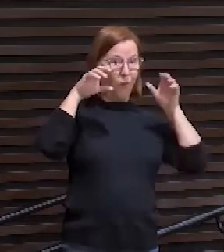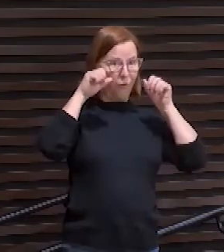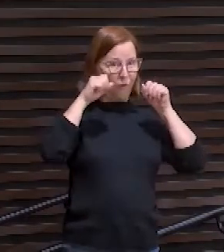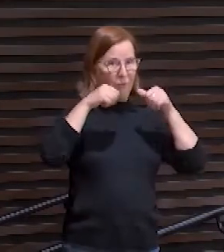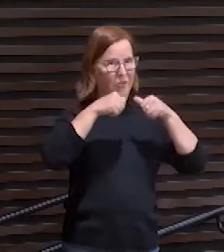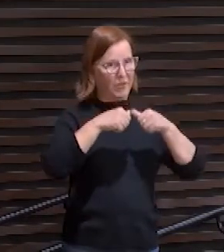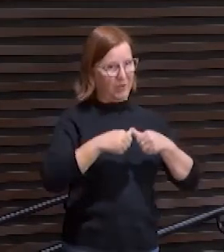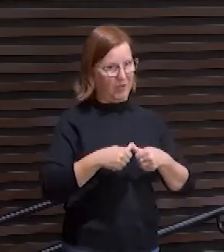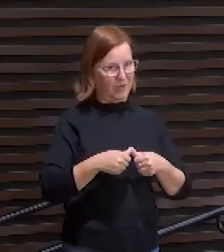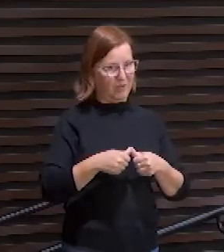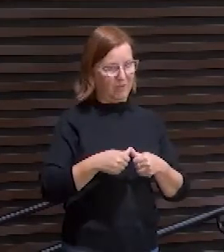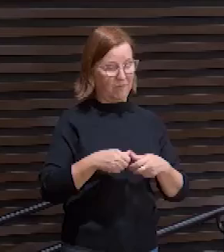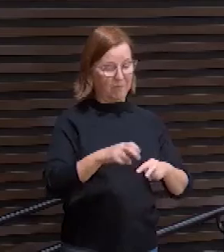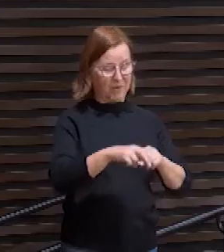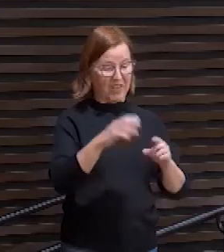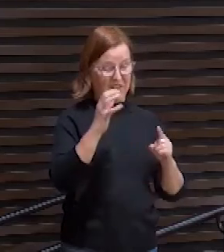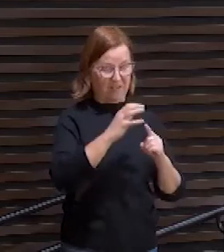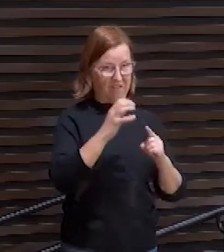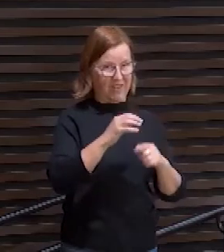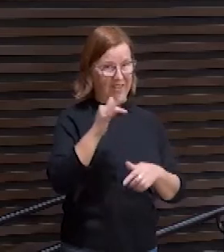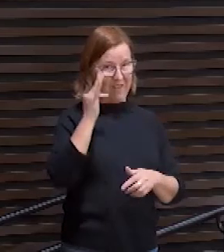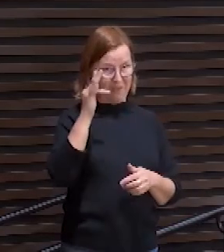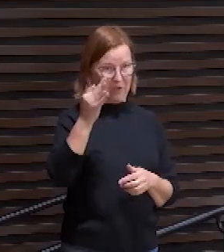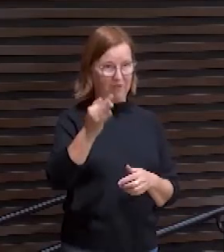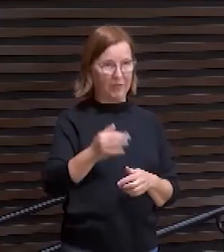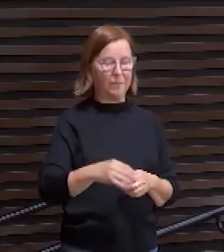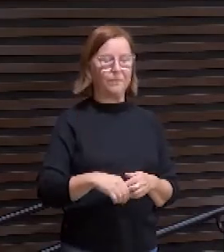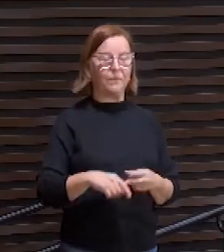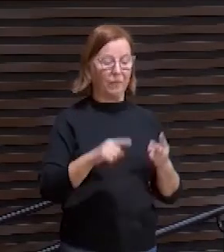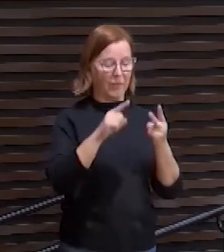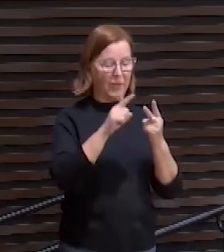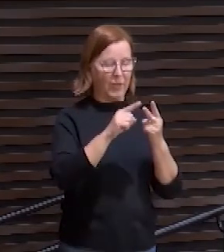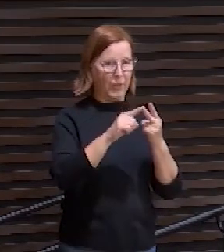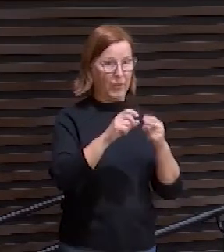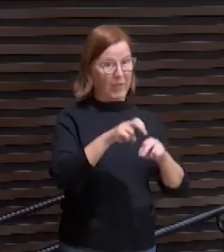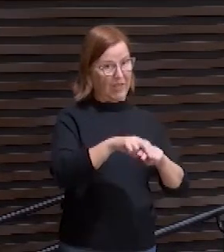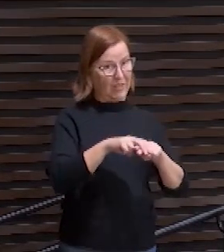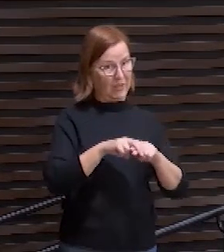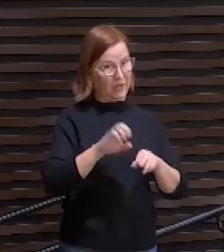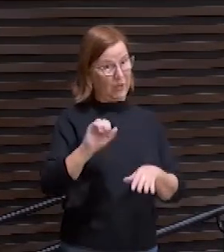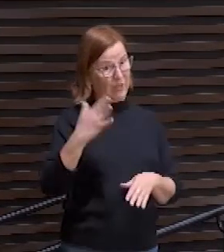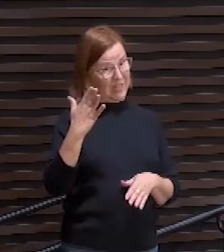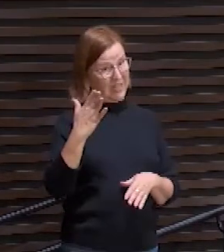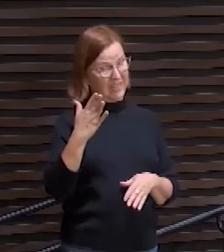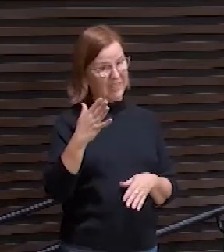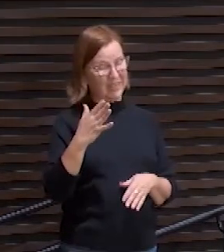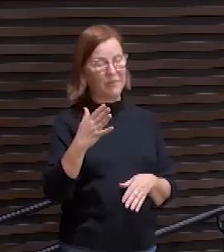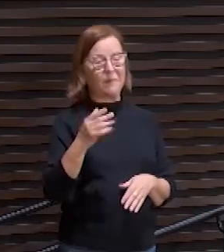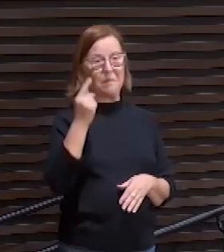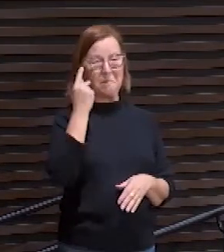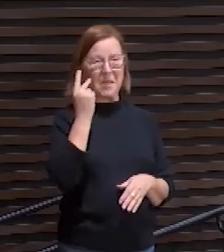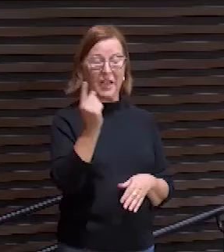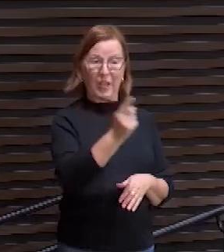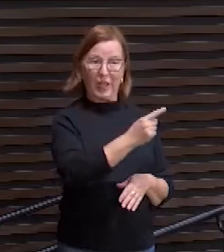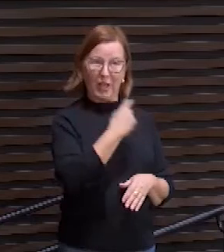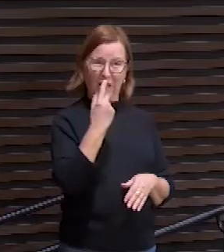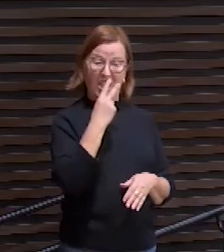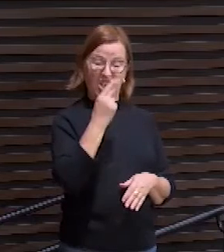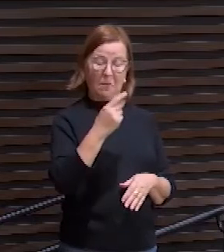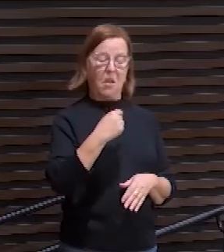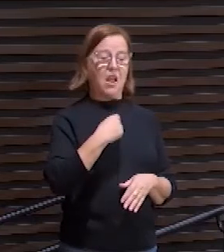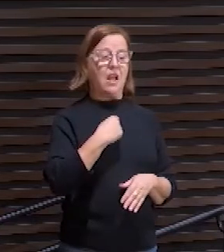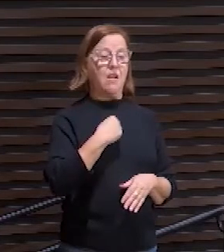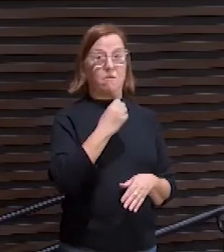influência filosófica. E a outra razão que acontece muitas vezes para nós acharmos que somos